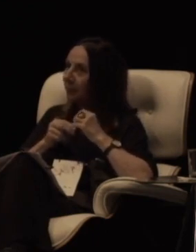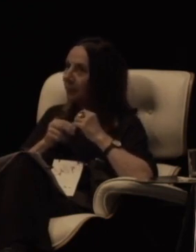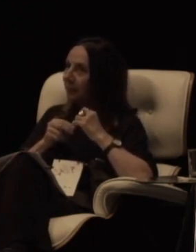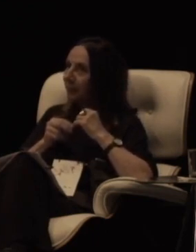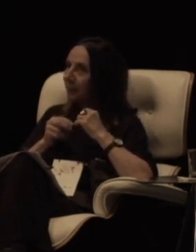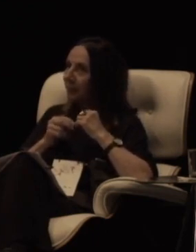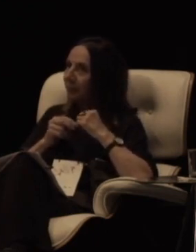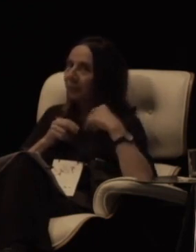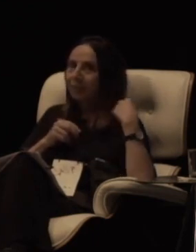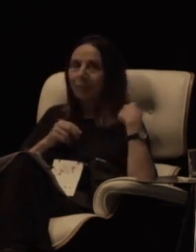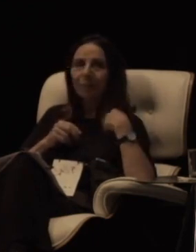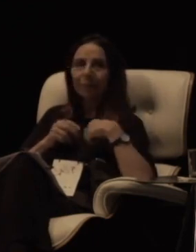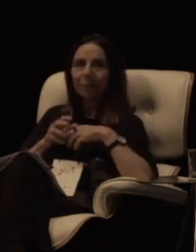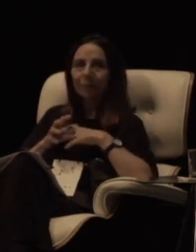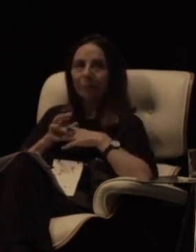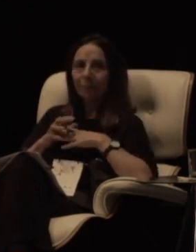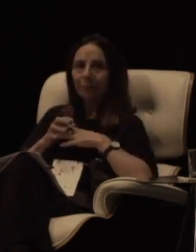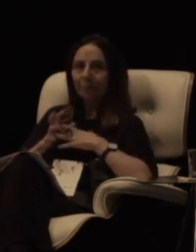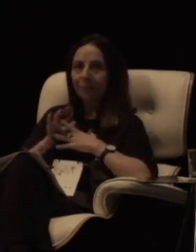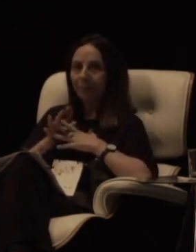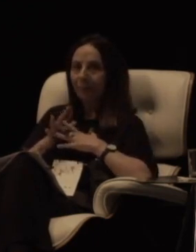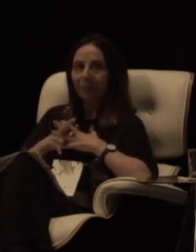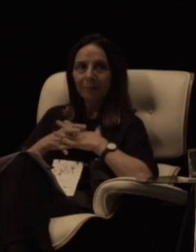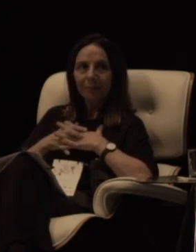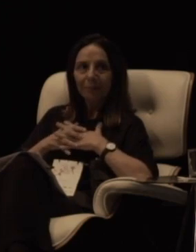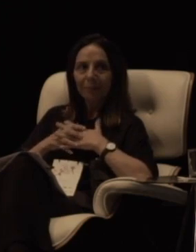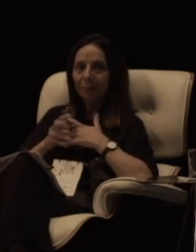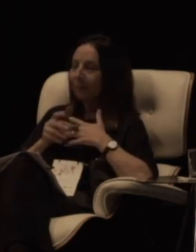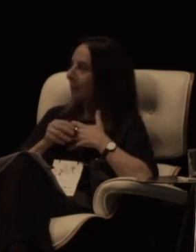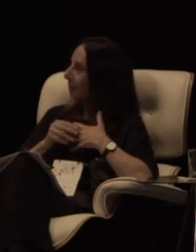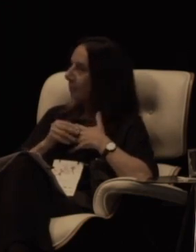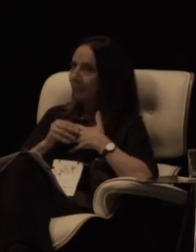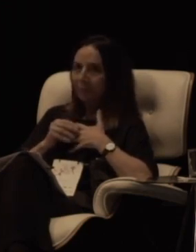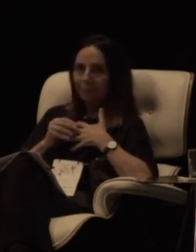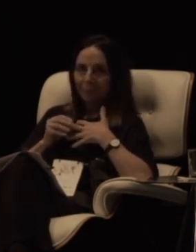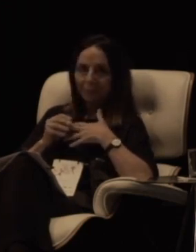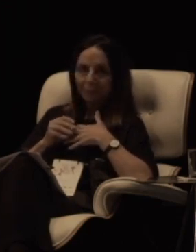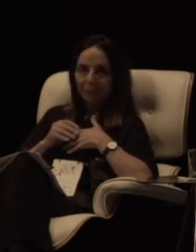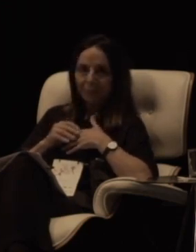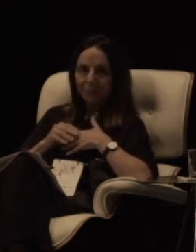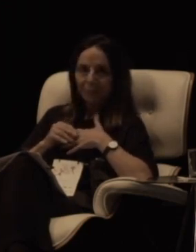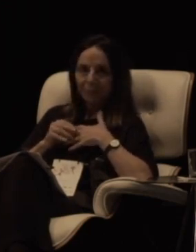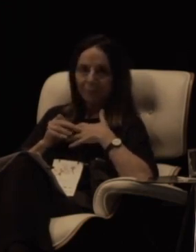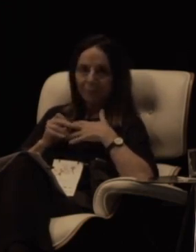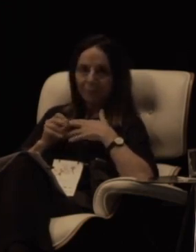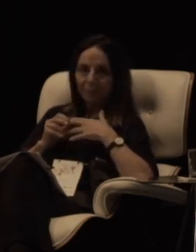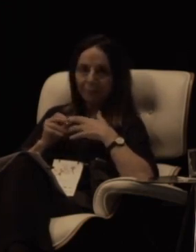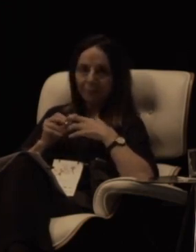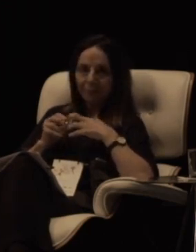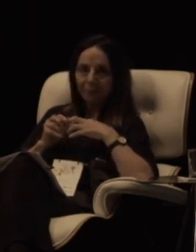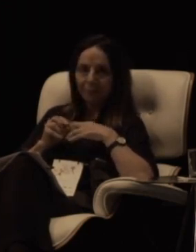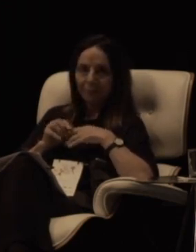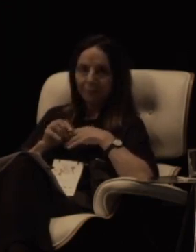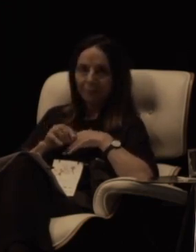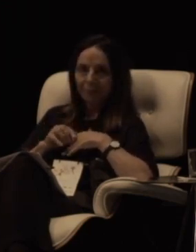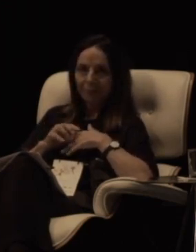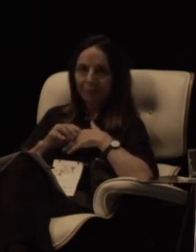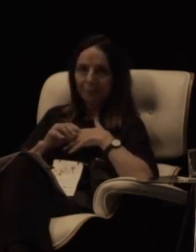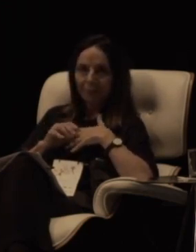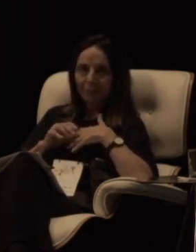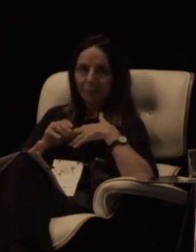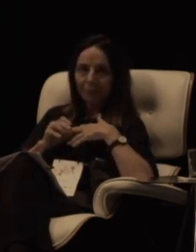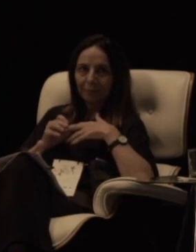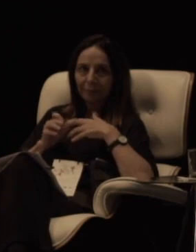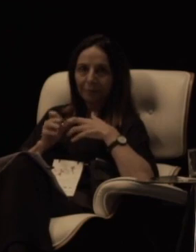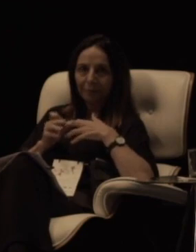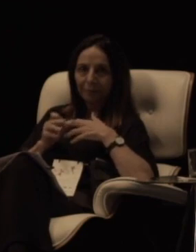você fala para uma criança de 2 anos de idade, você pede, olha, você cuida disso aqui para mim? Não tem nada na sua mão. Uma criança de 2 anos vai